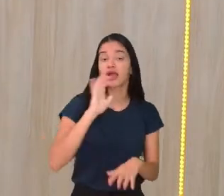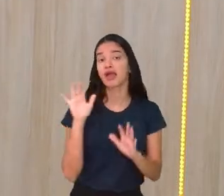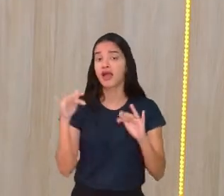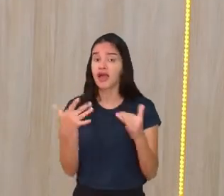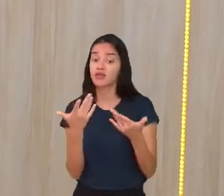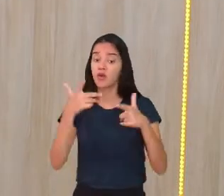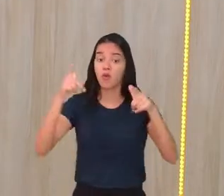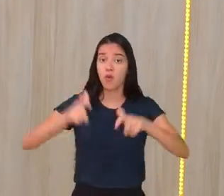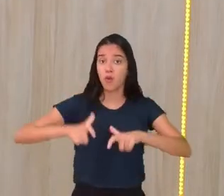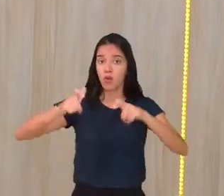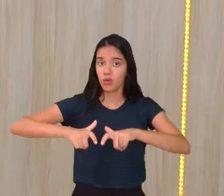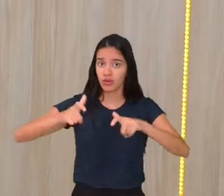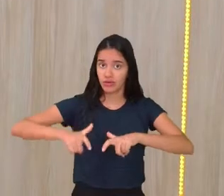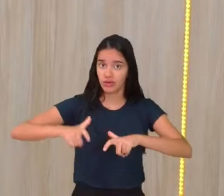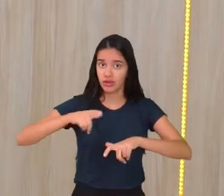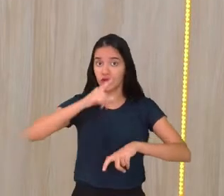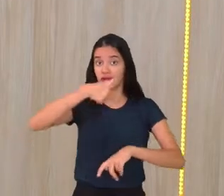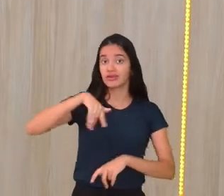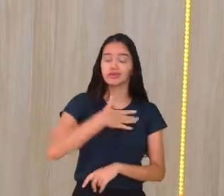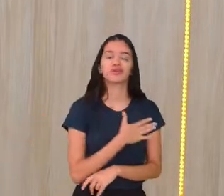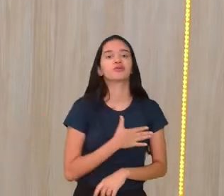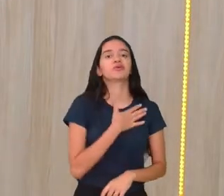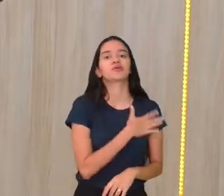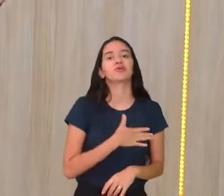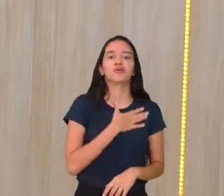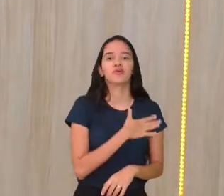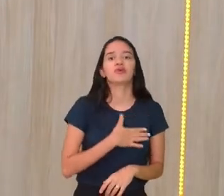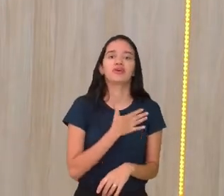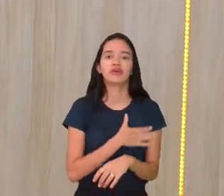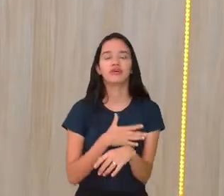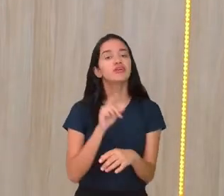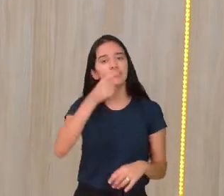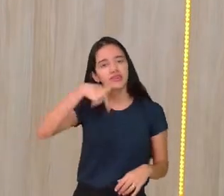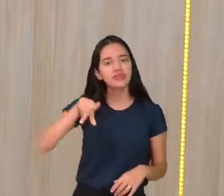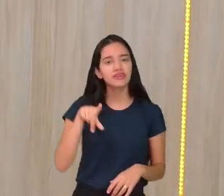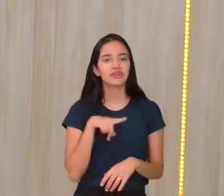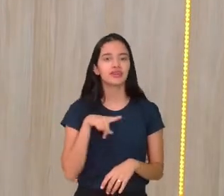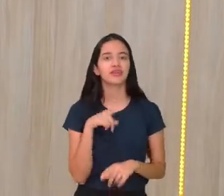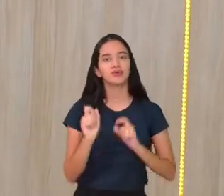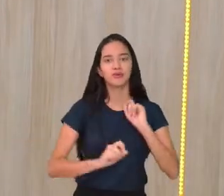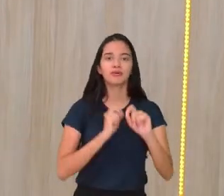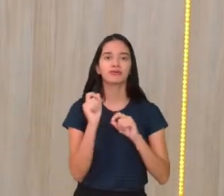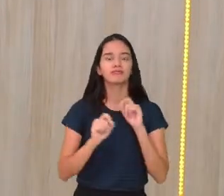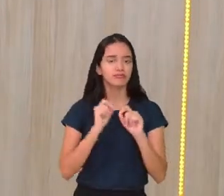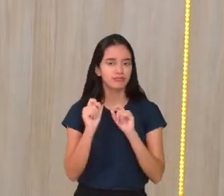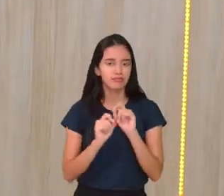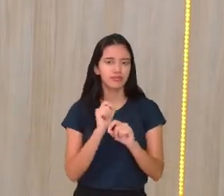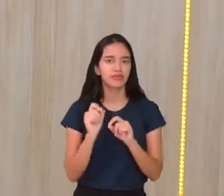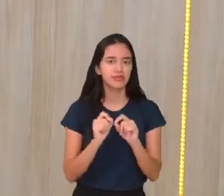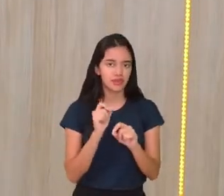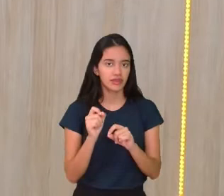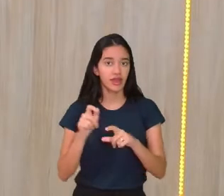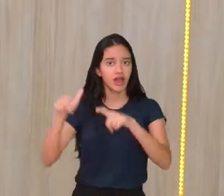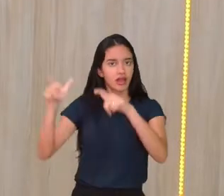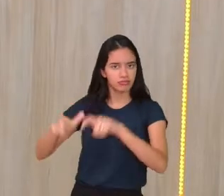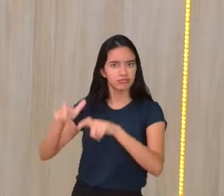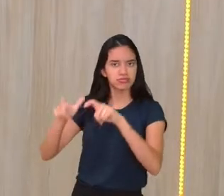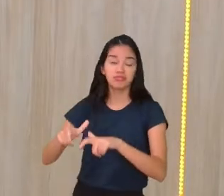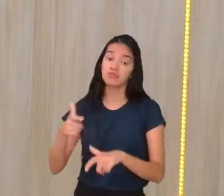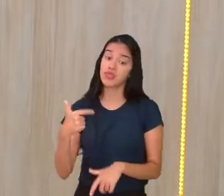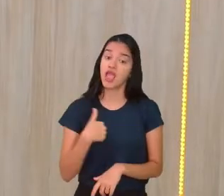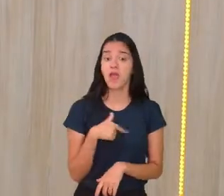é o lugar que vocês gostam de chupar o picolé. Vocês têm o quê? Uma afeição por aquele canto.